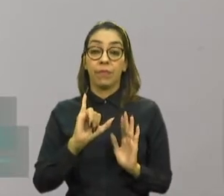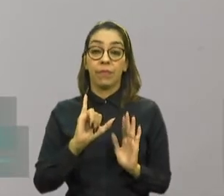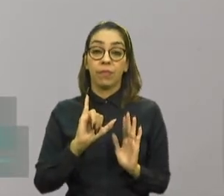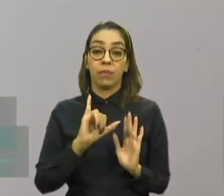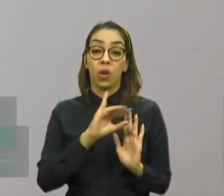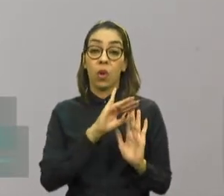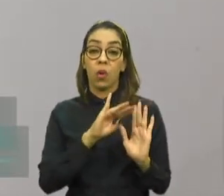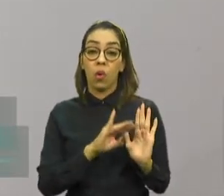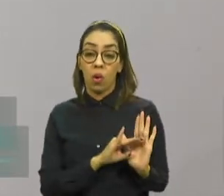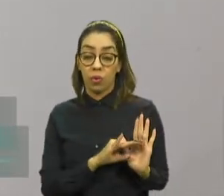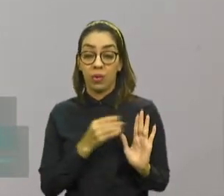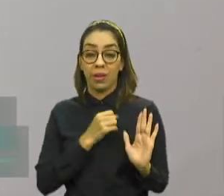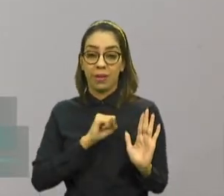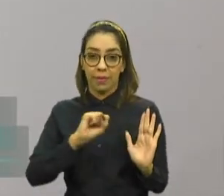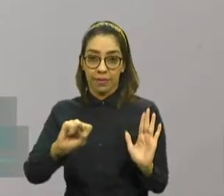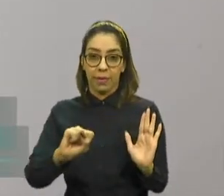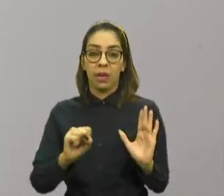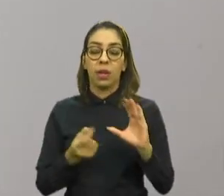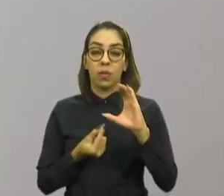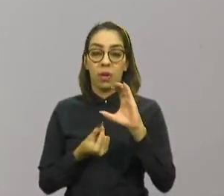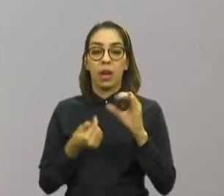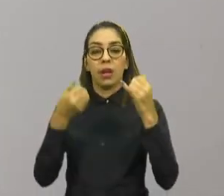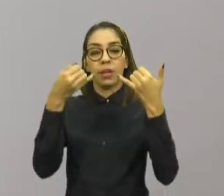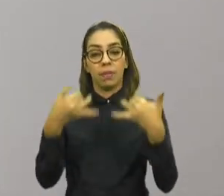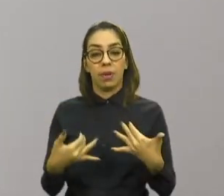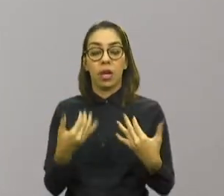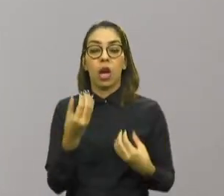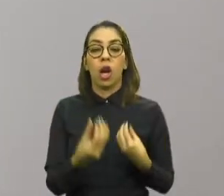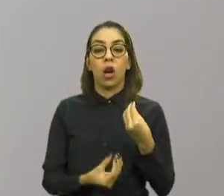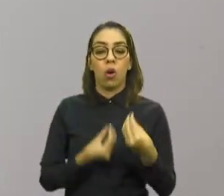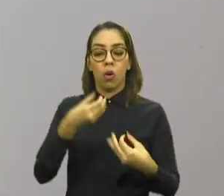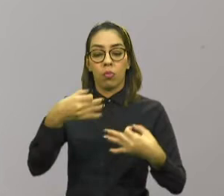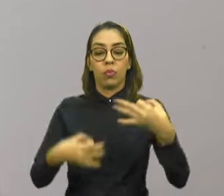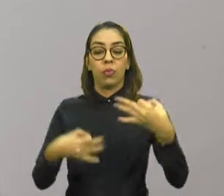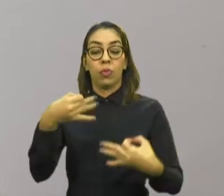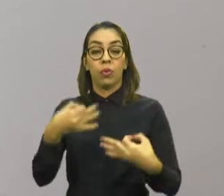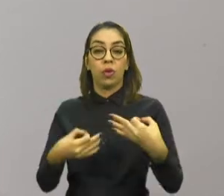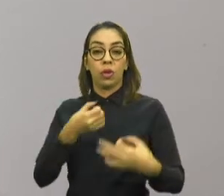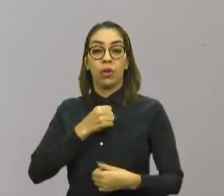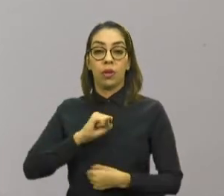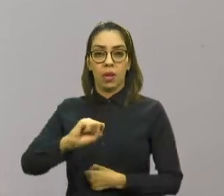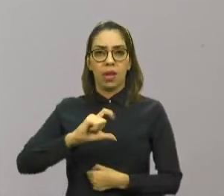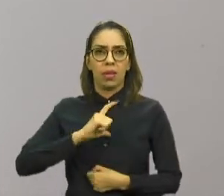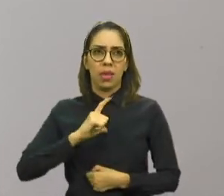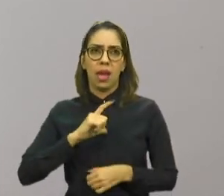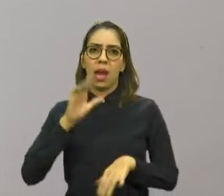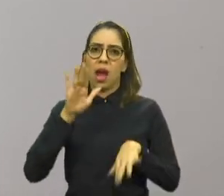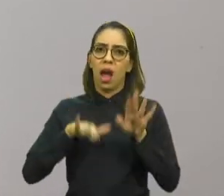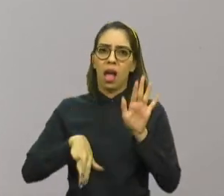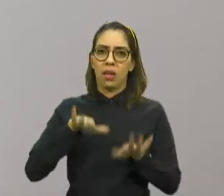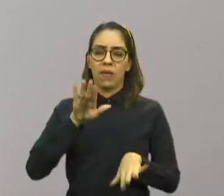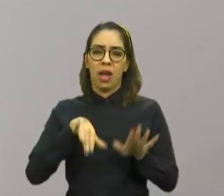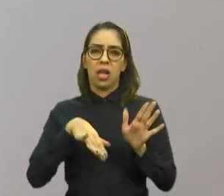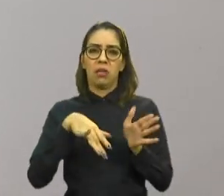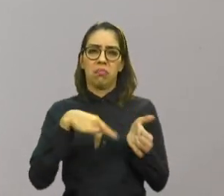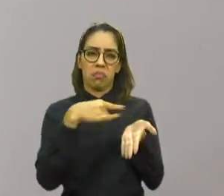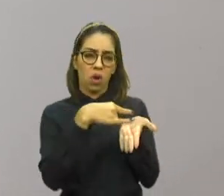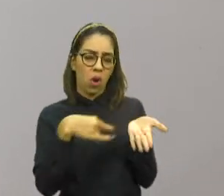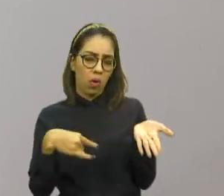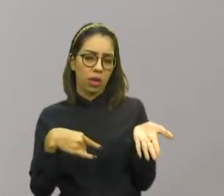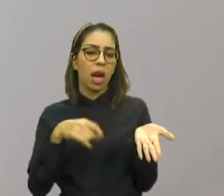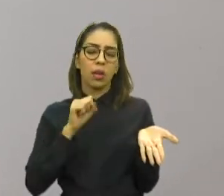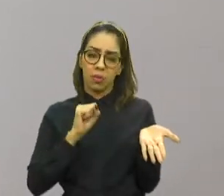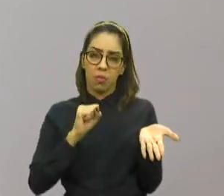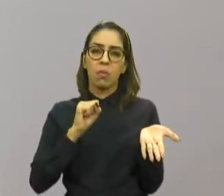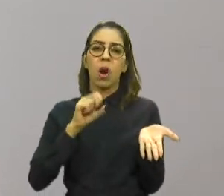contempla a viabilidade jurídica de proposta de negociação, de revisão dos contratos, de forma que aquele